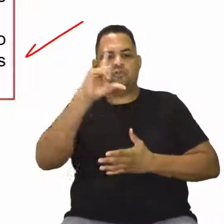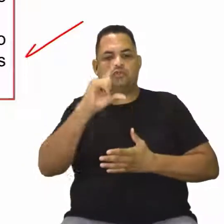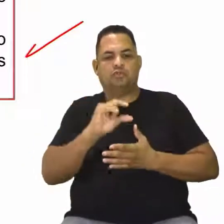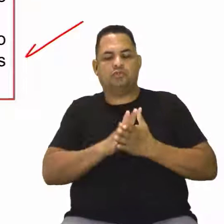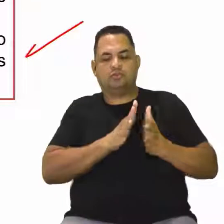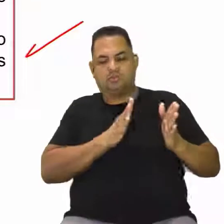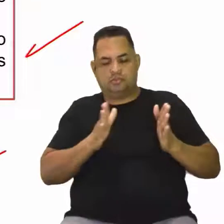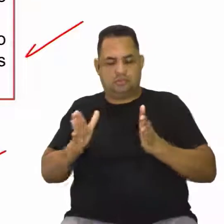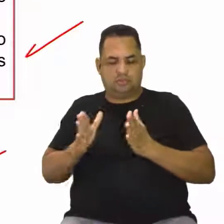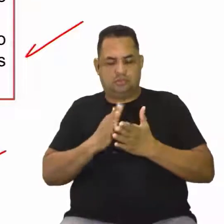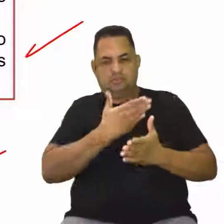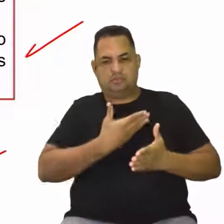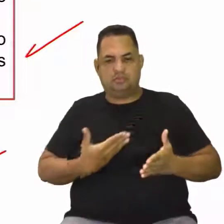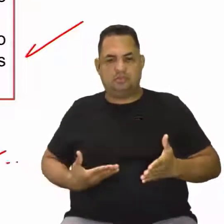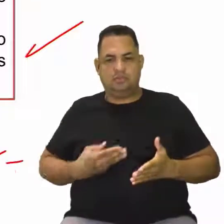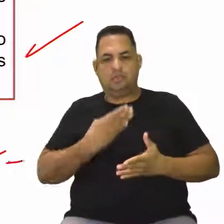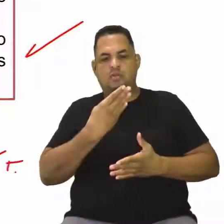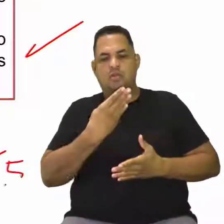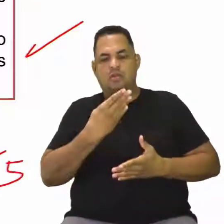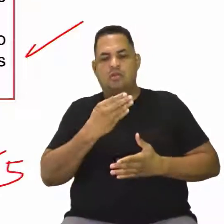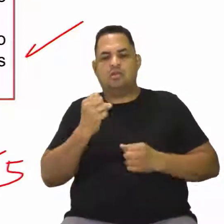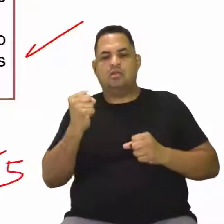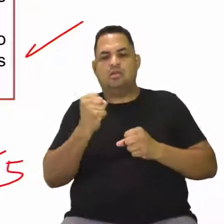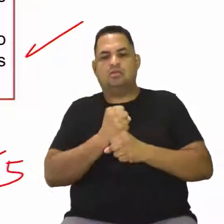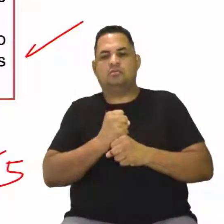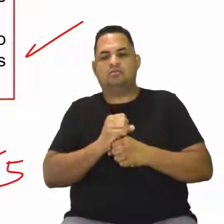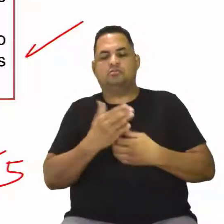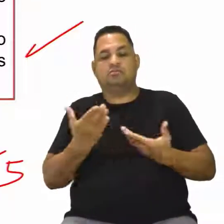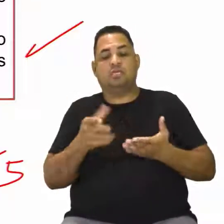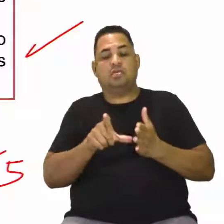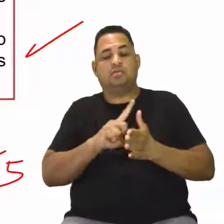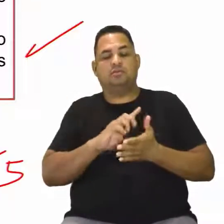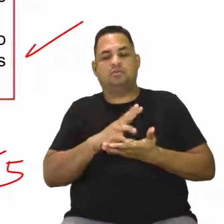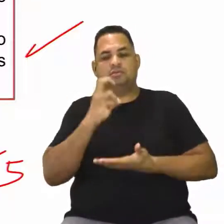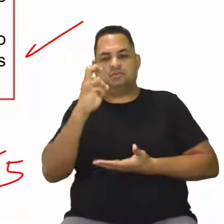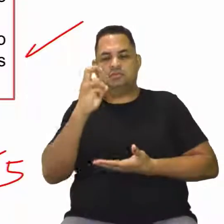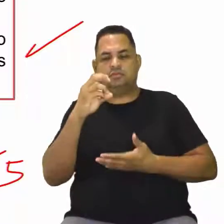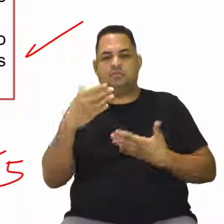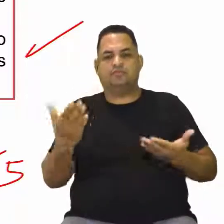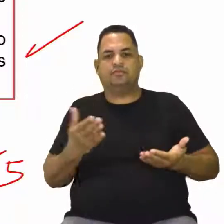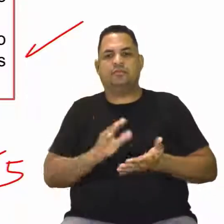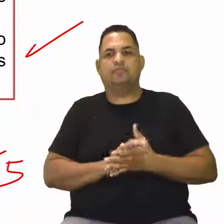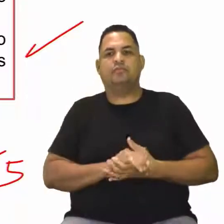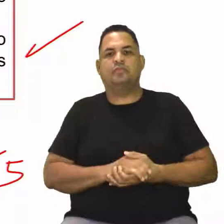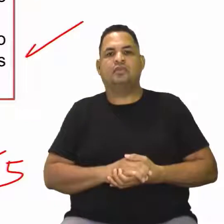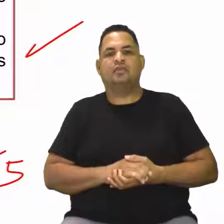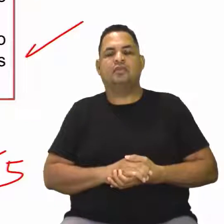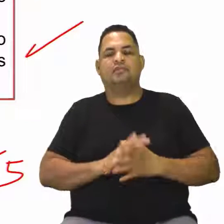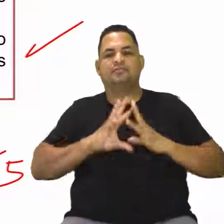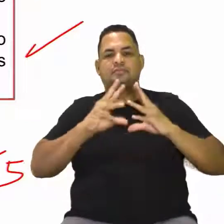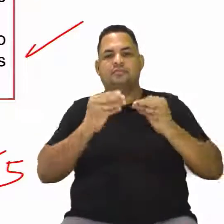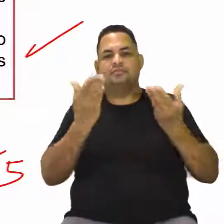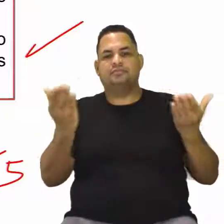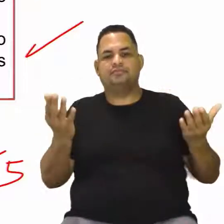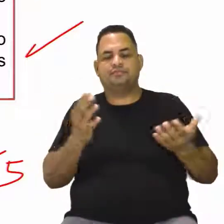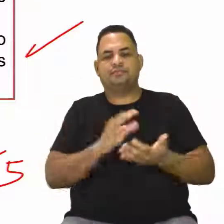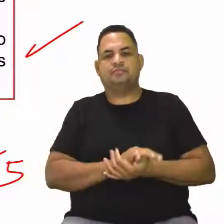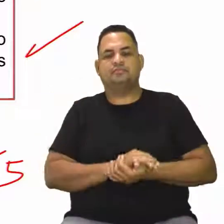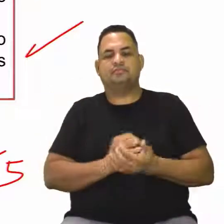redução presidencial para 4 anos, que até então era 5 anos. Show? Tudo